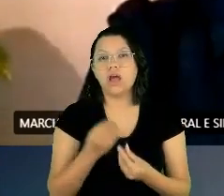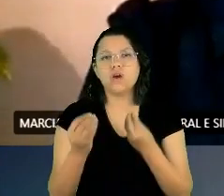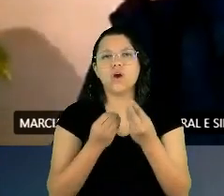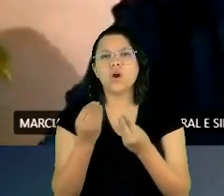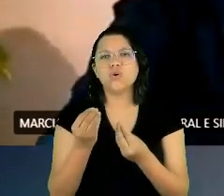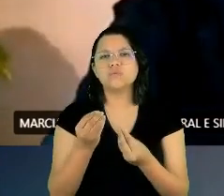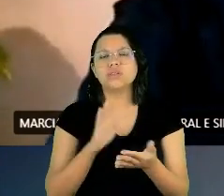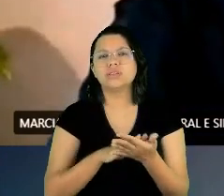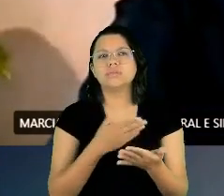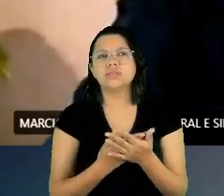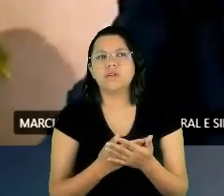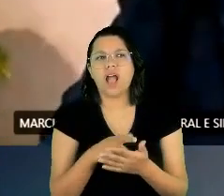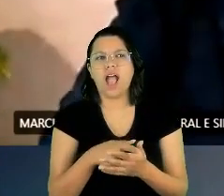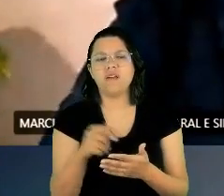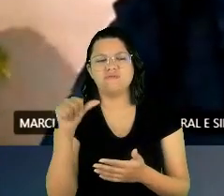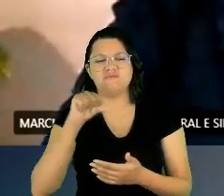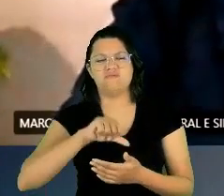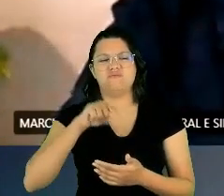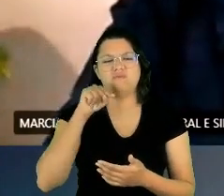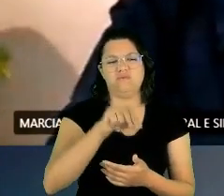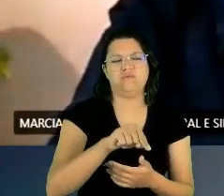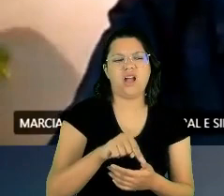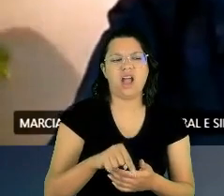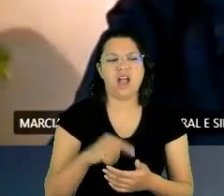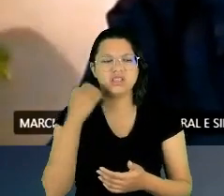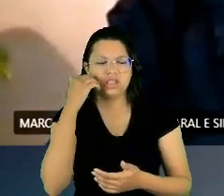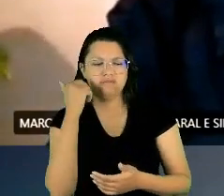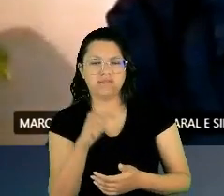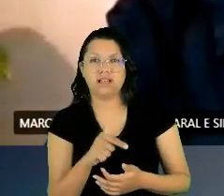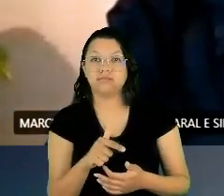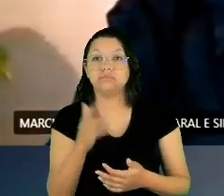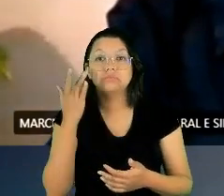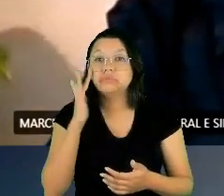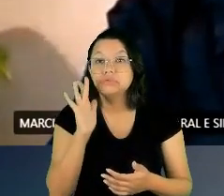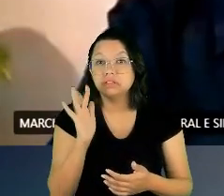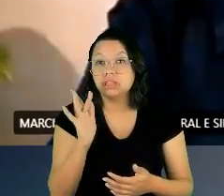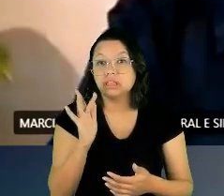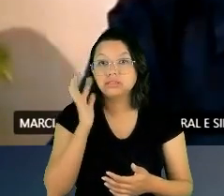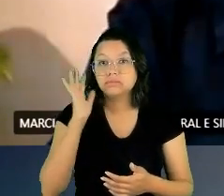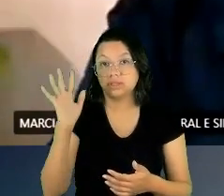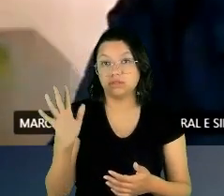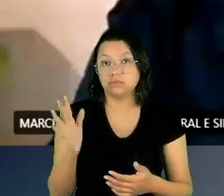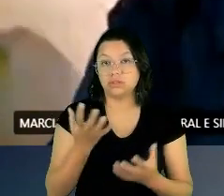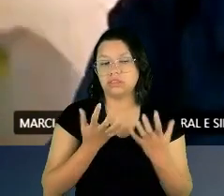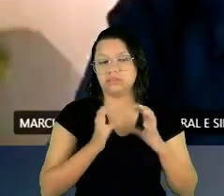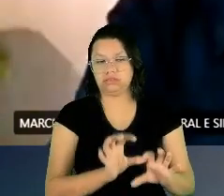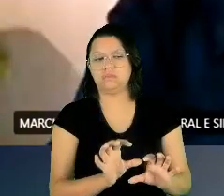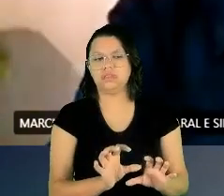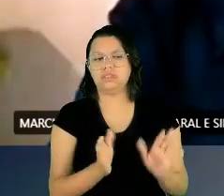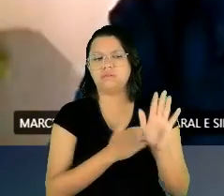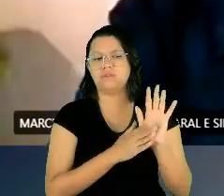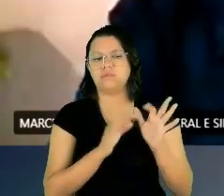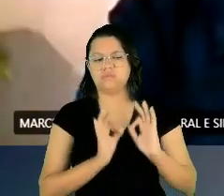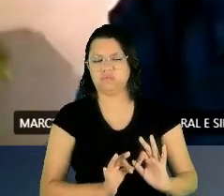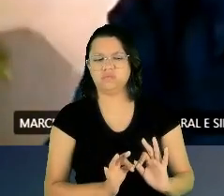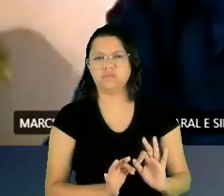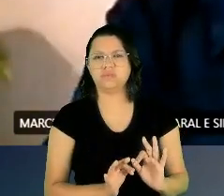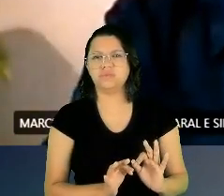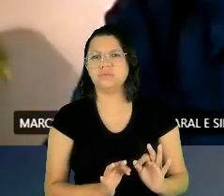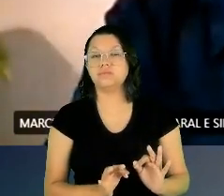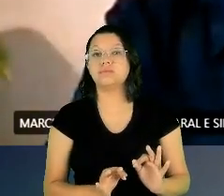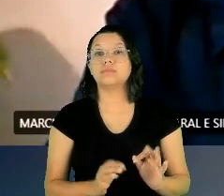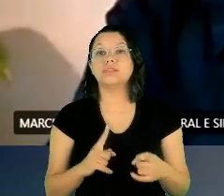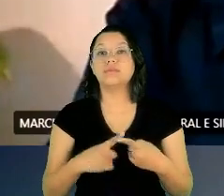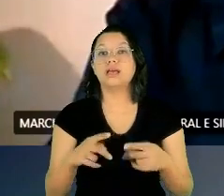cognitiva que a gente fala, né? Como ele interpretou, vou ferrar esse safado aí. Não sei se ele pensou isso naquele momento, né? Que ele rejeitou a proposta